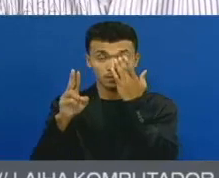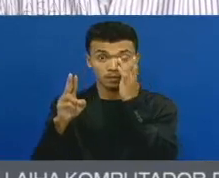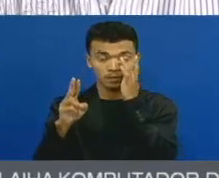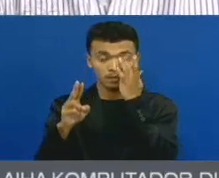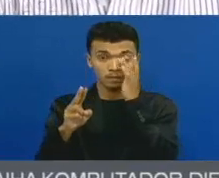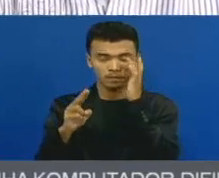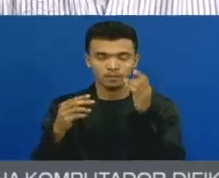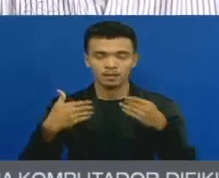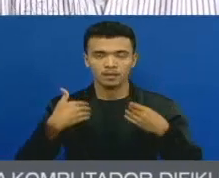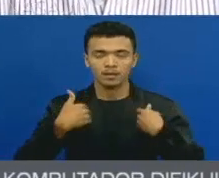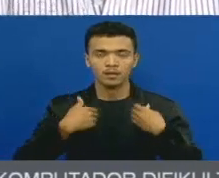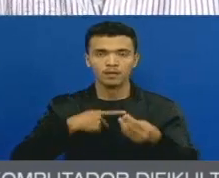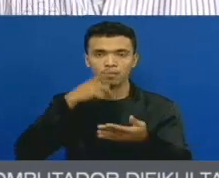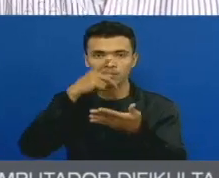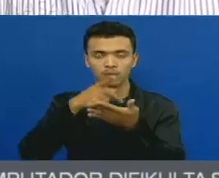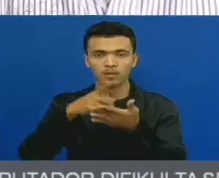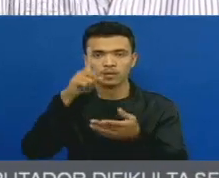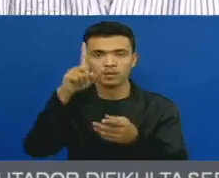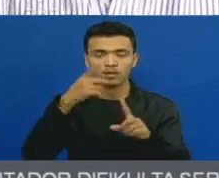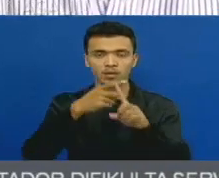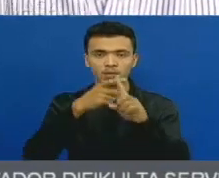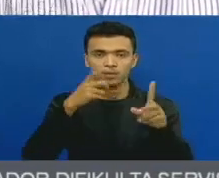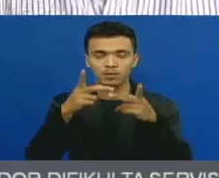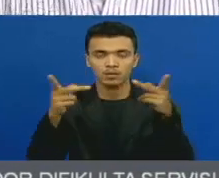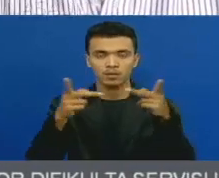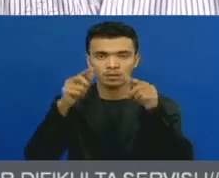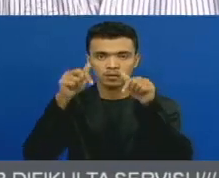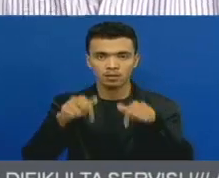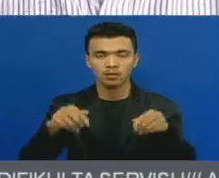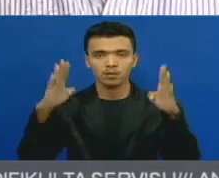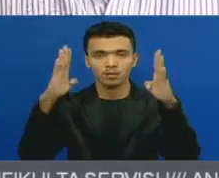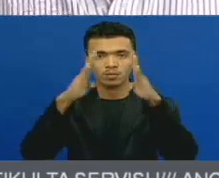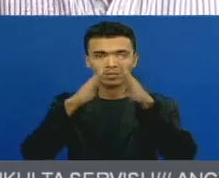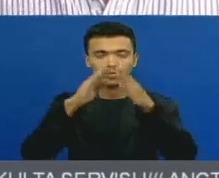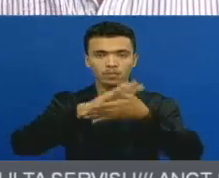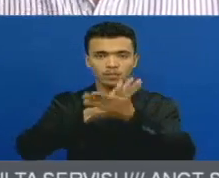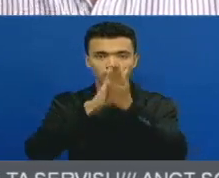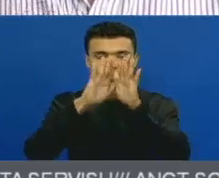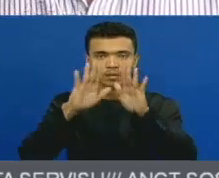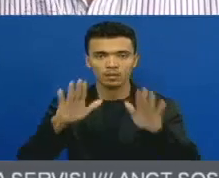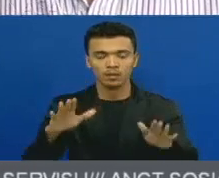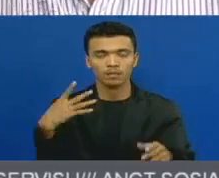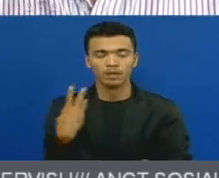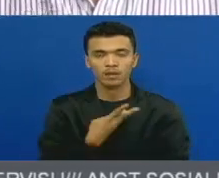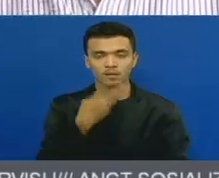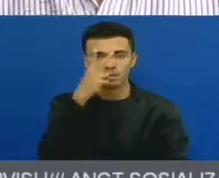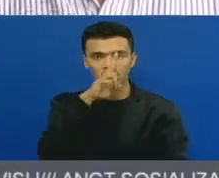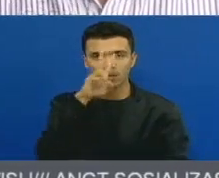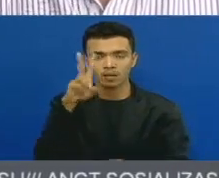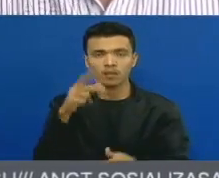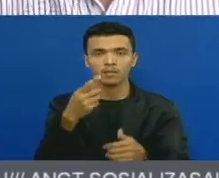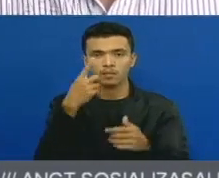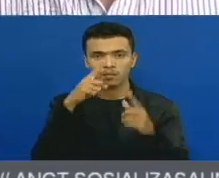ia pedido ida husi centro idane, uma badame. Então amiha reba ia sireni pedido